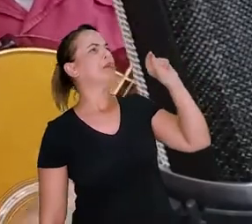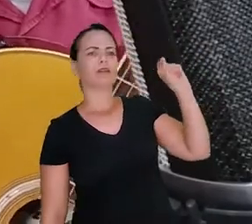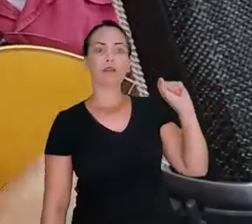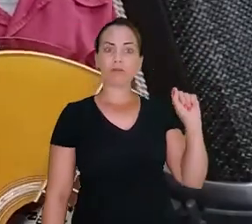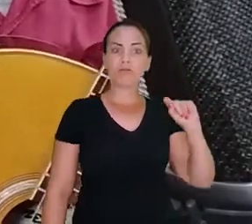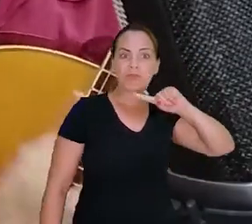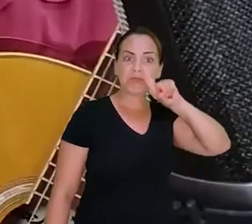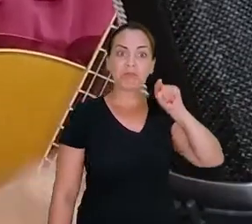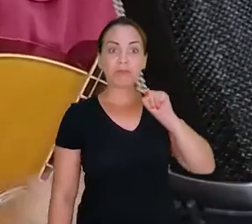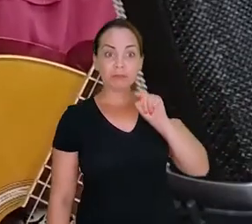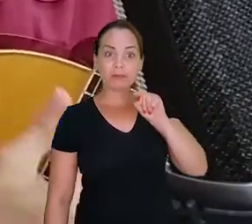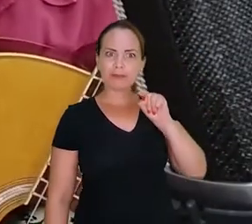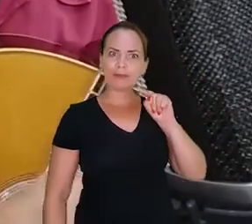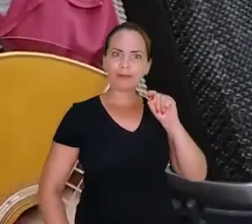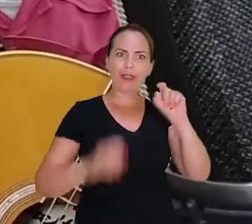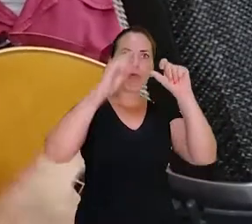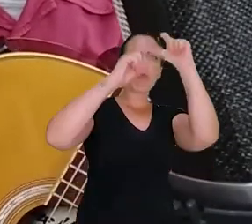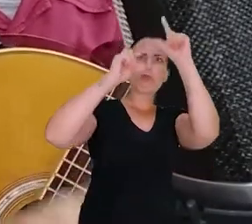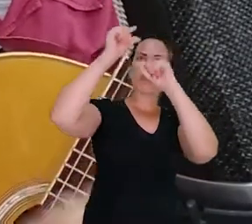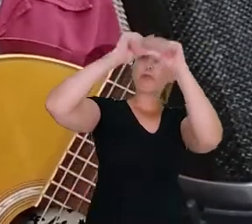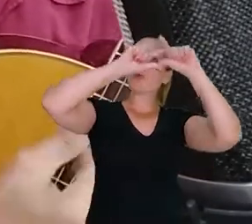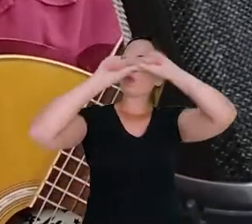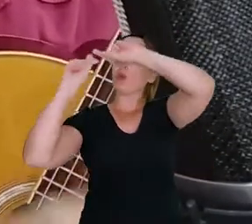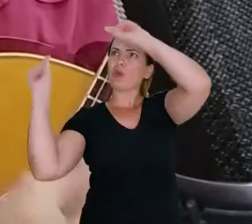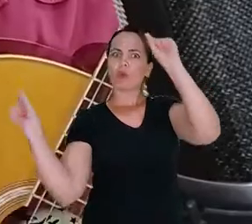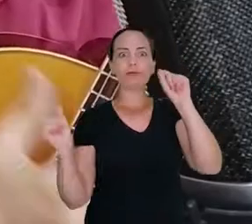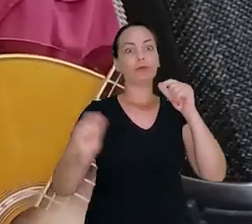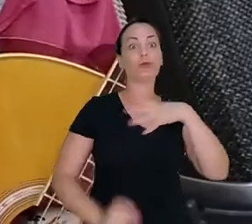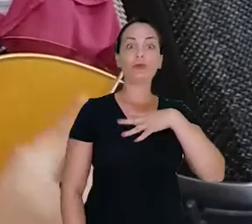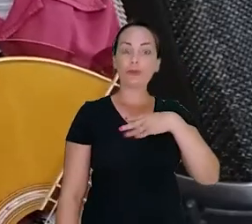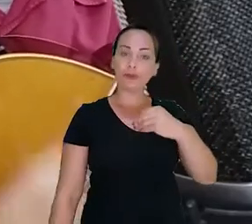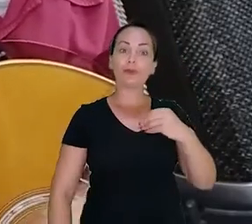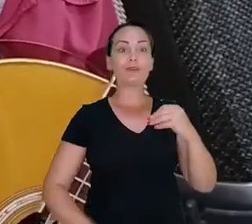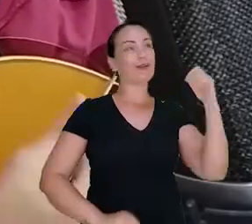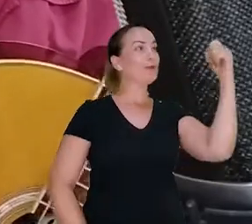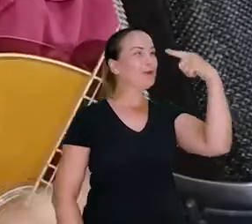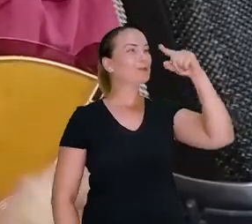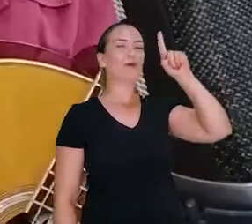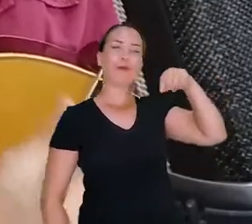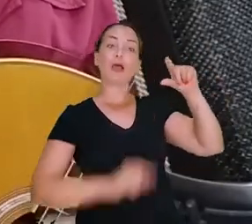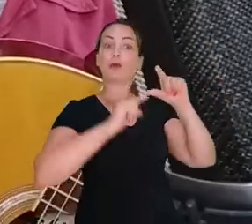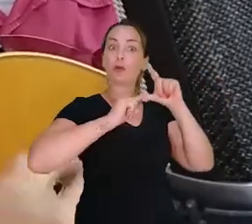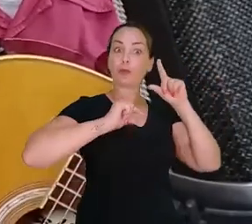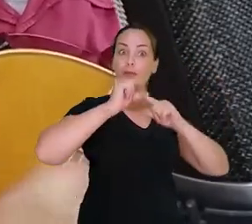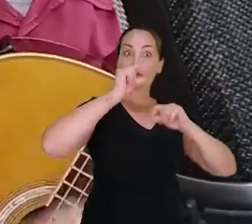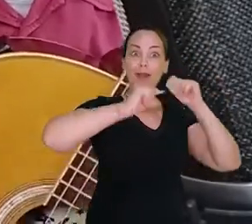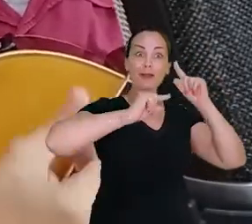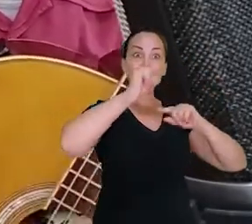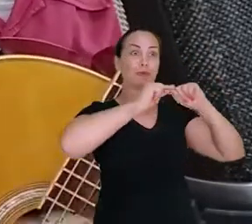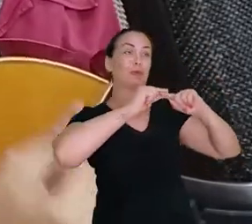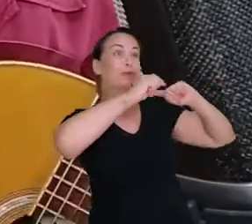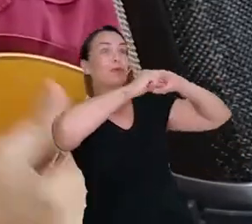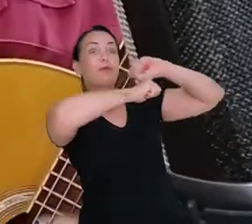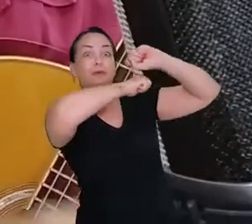Sol, será que é um cometa? Filha, o Sol é uma estrela. Em